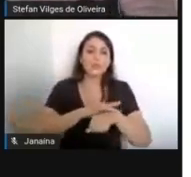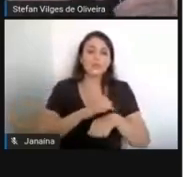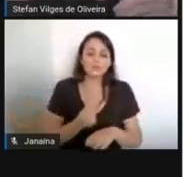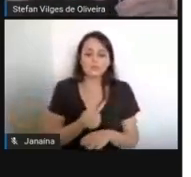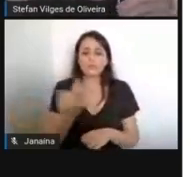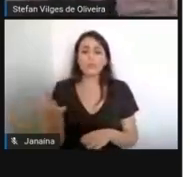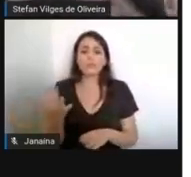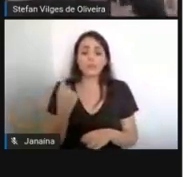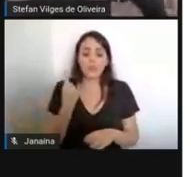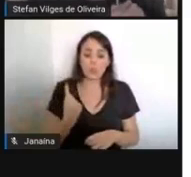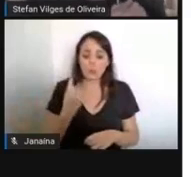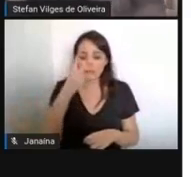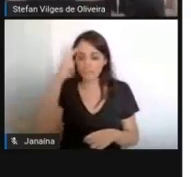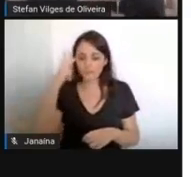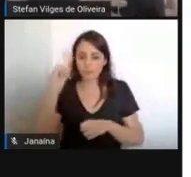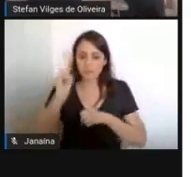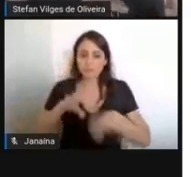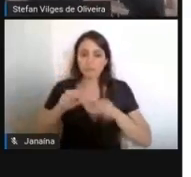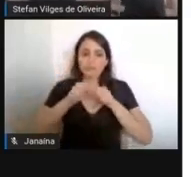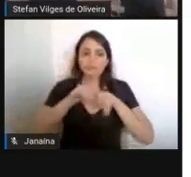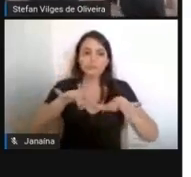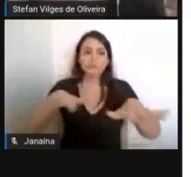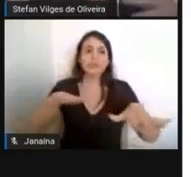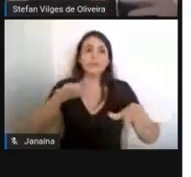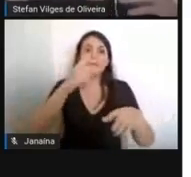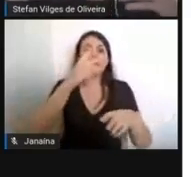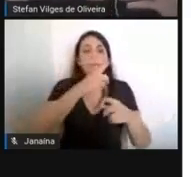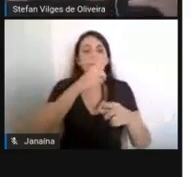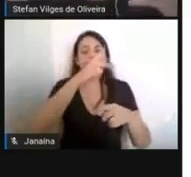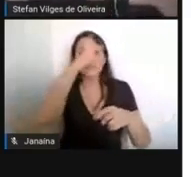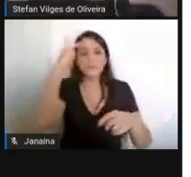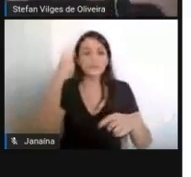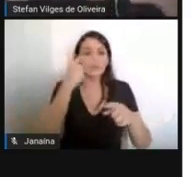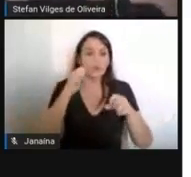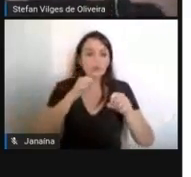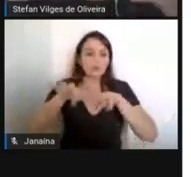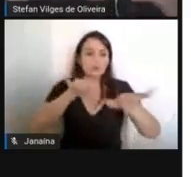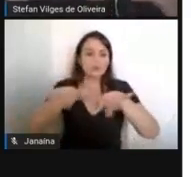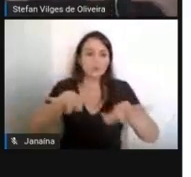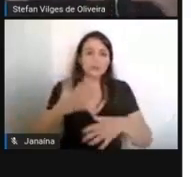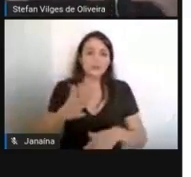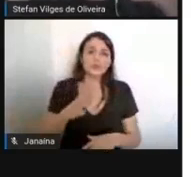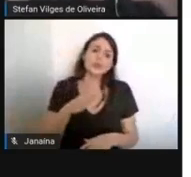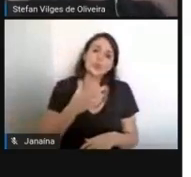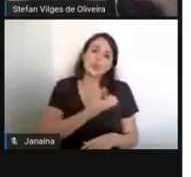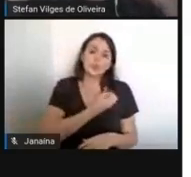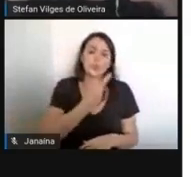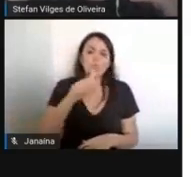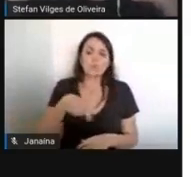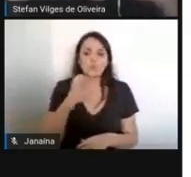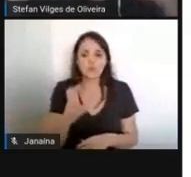capaz de infectar novas pessoas, de 2,5. E aqui ao lado nós podemos observar uma